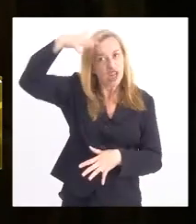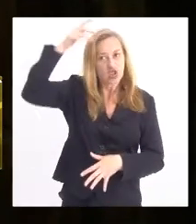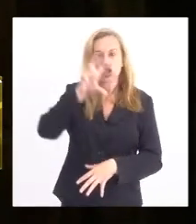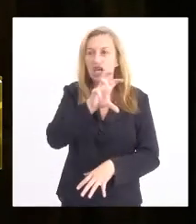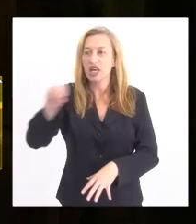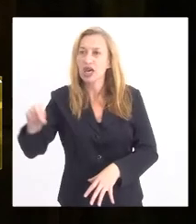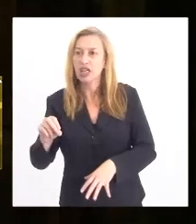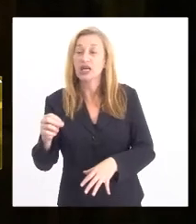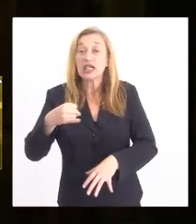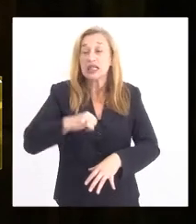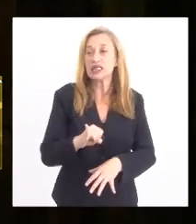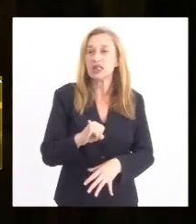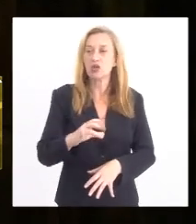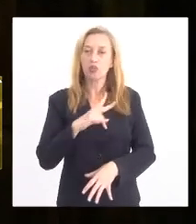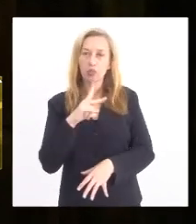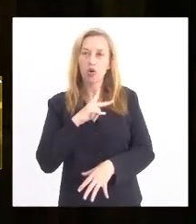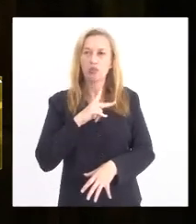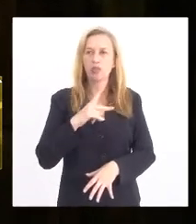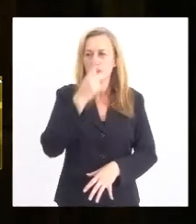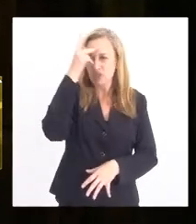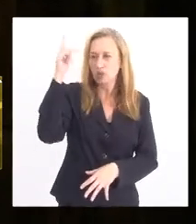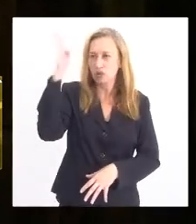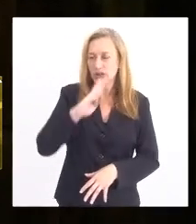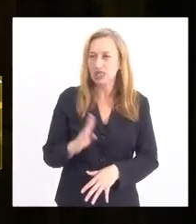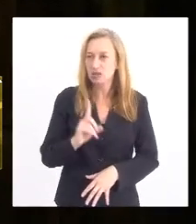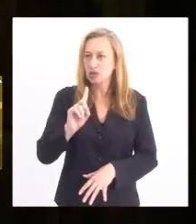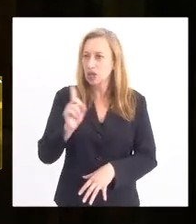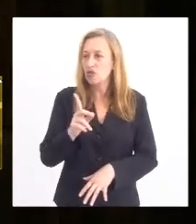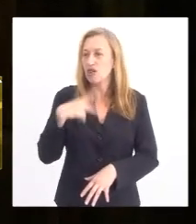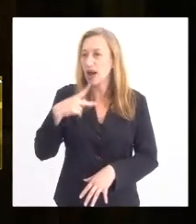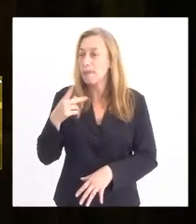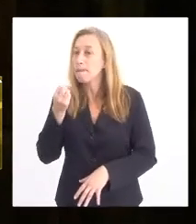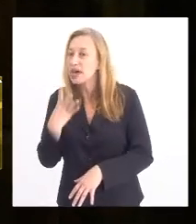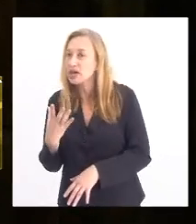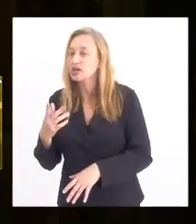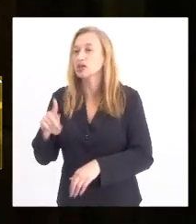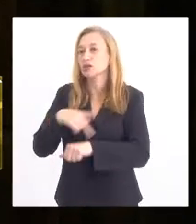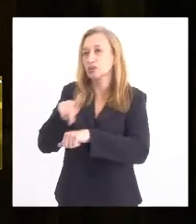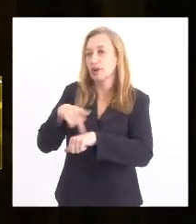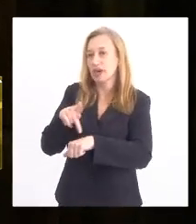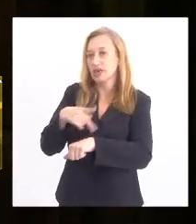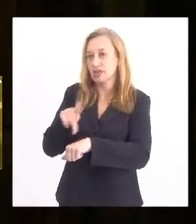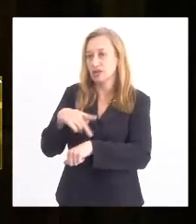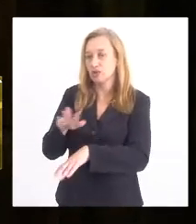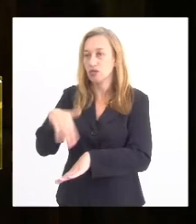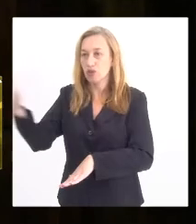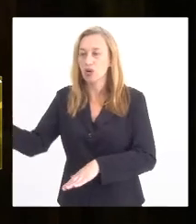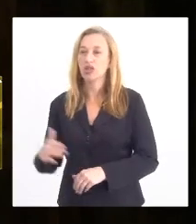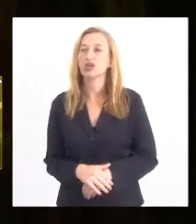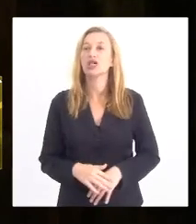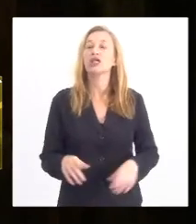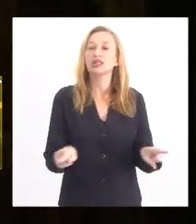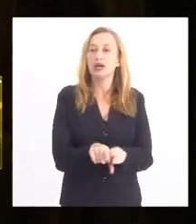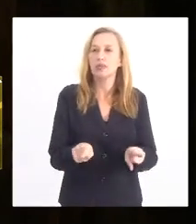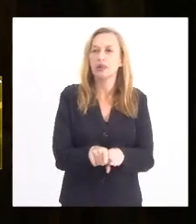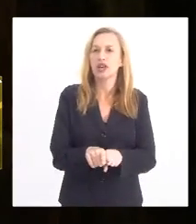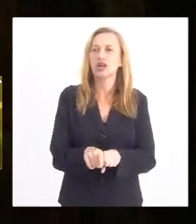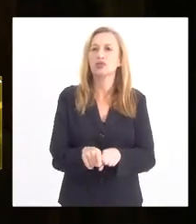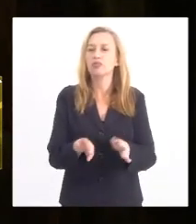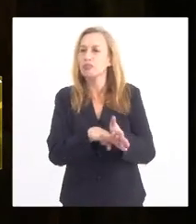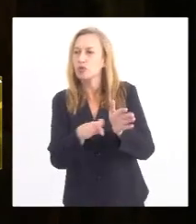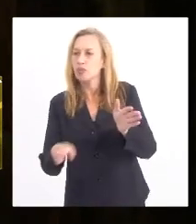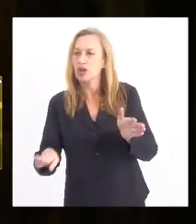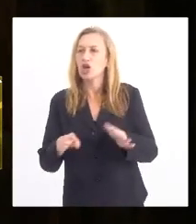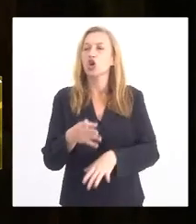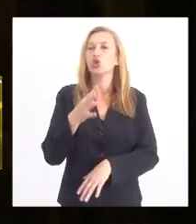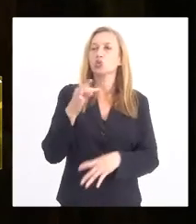brasileiro não fala bem do Brasil lá fora o turismo aqui pessoal vai turismo de cruzeiros marítimos pode